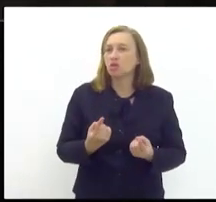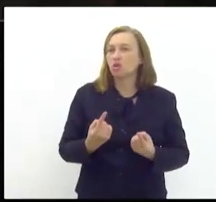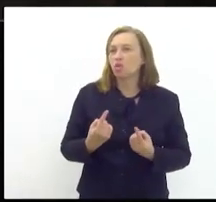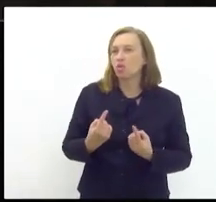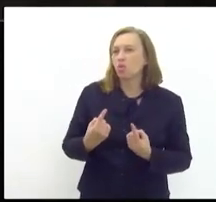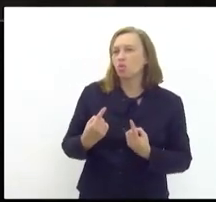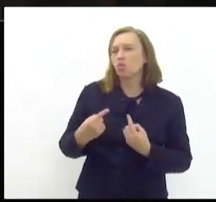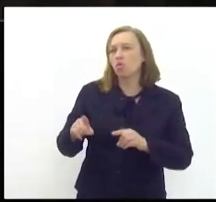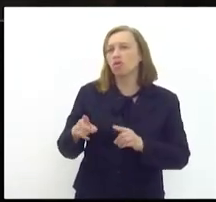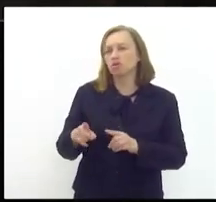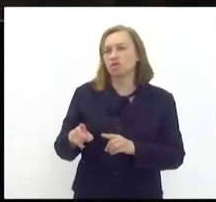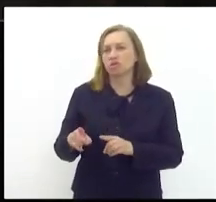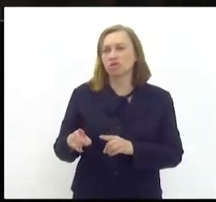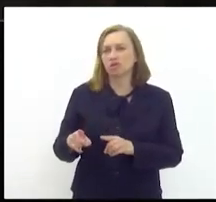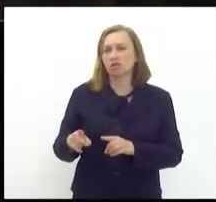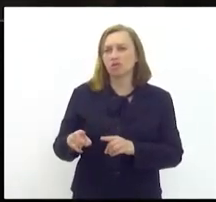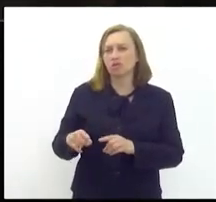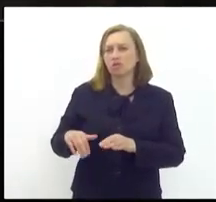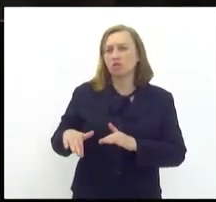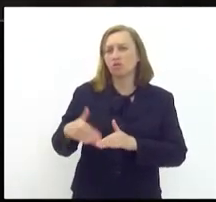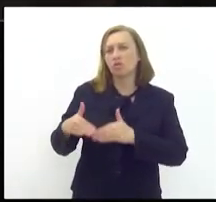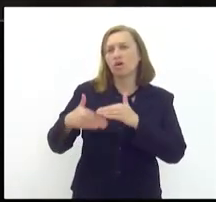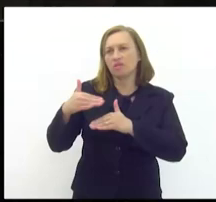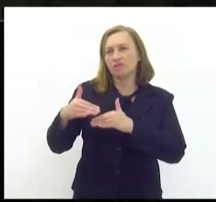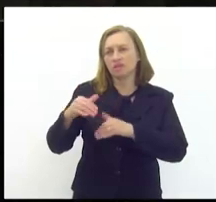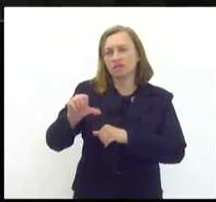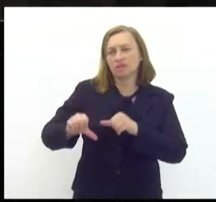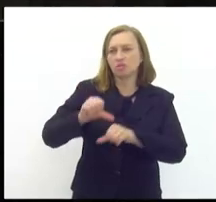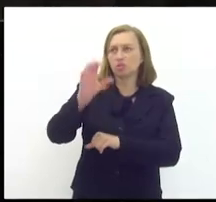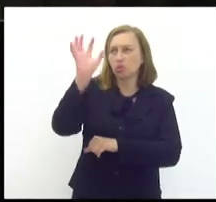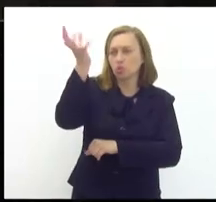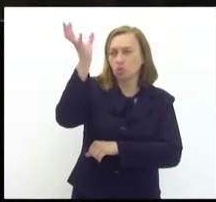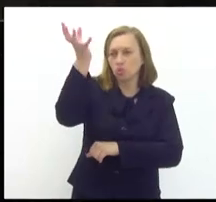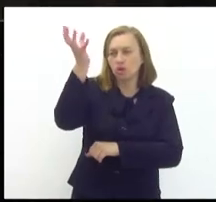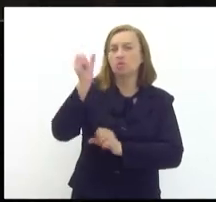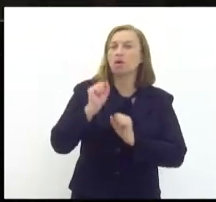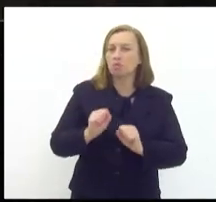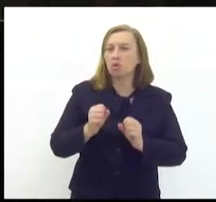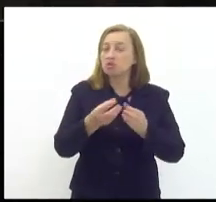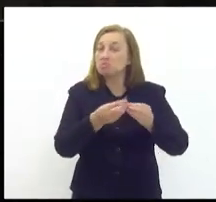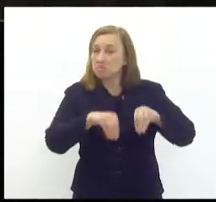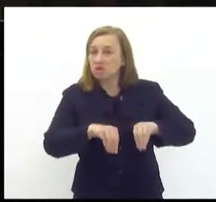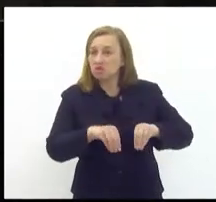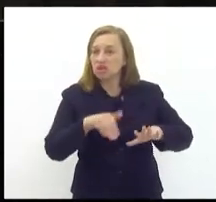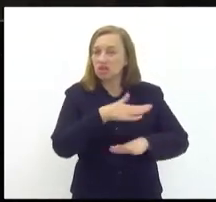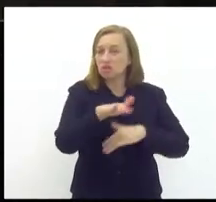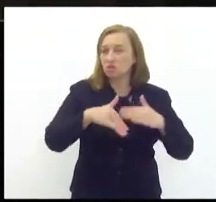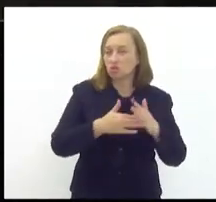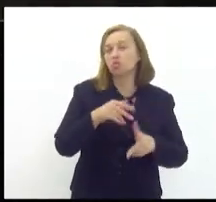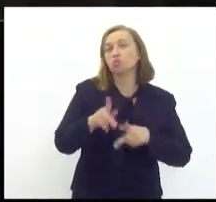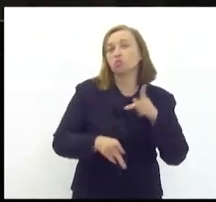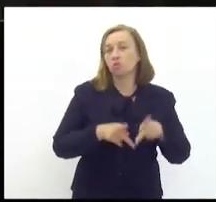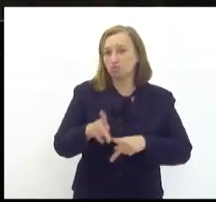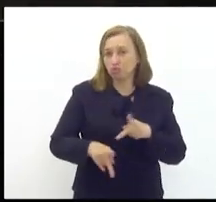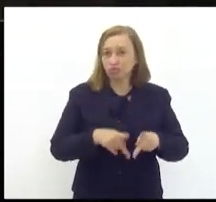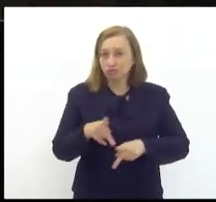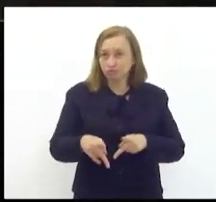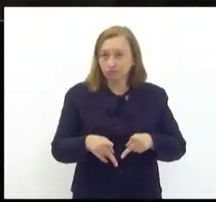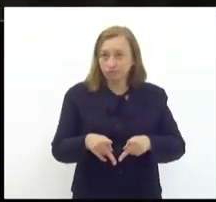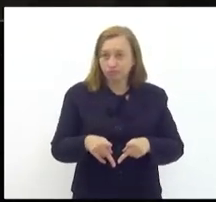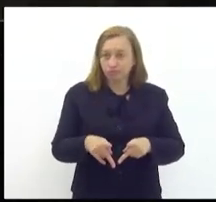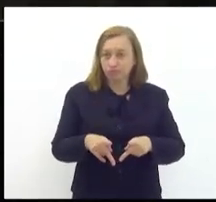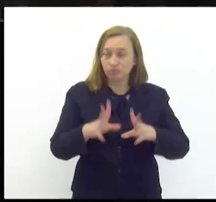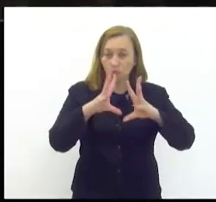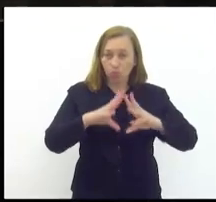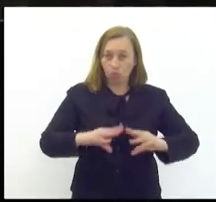o aumento o avanço significativo das mudanças climáticas que podem condenar toda a população ao